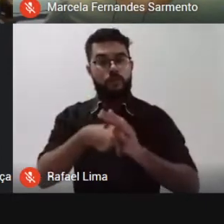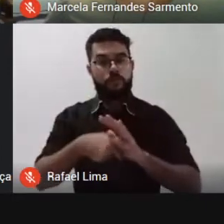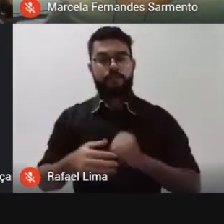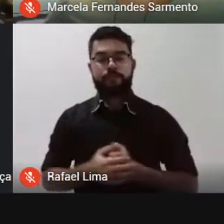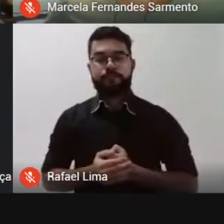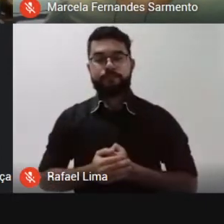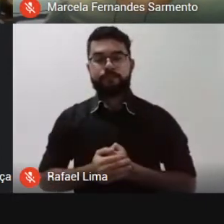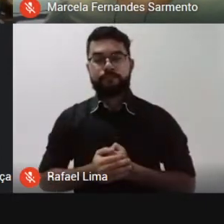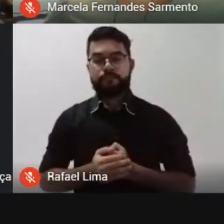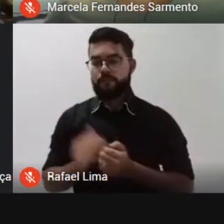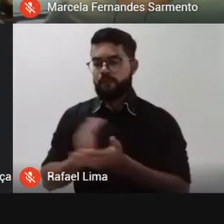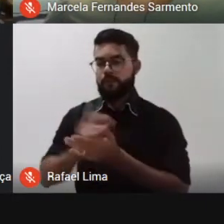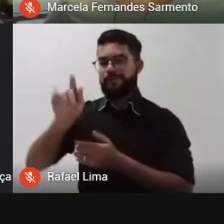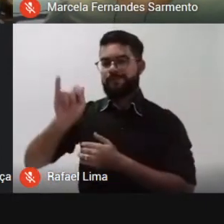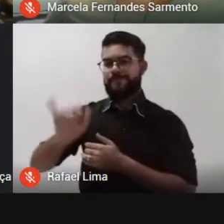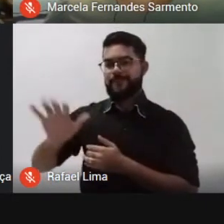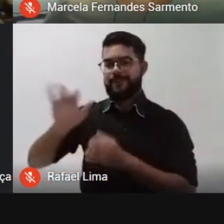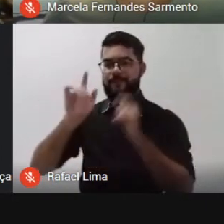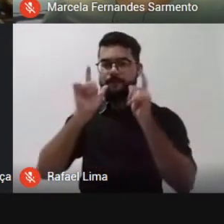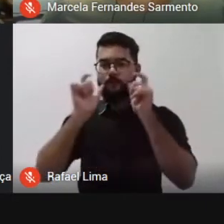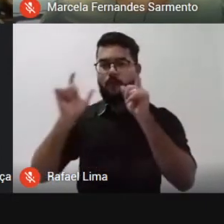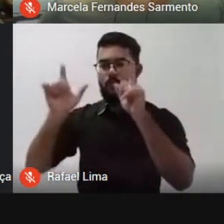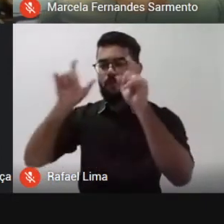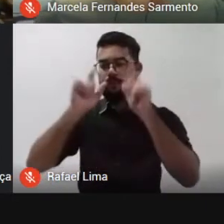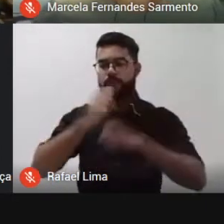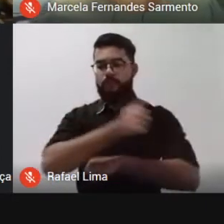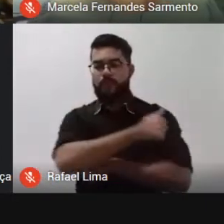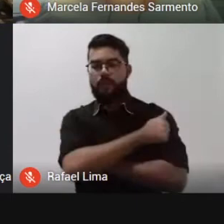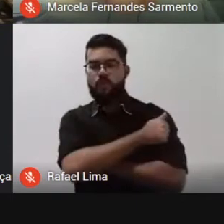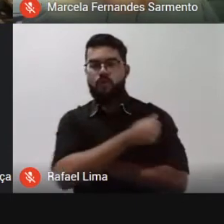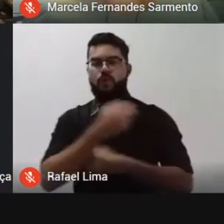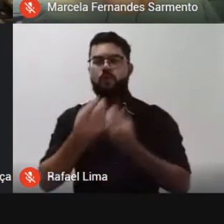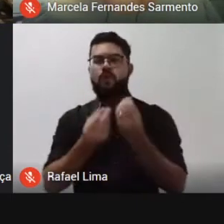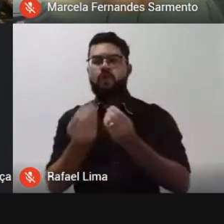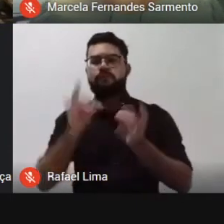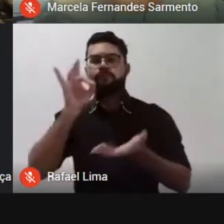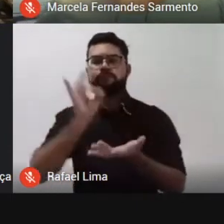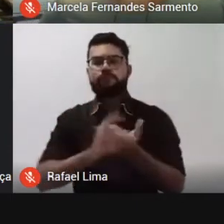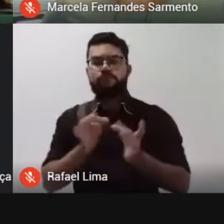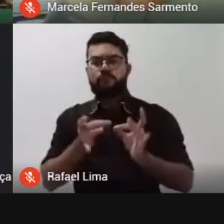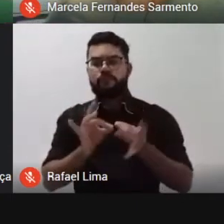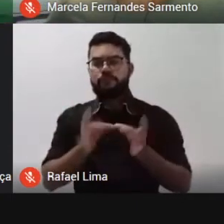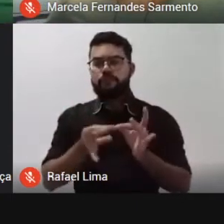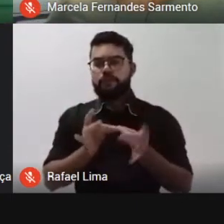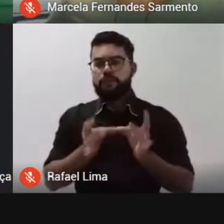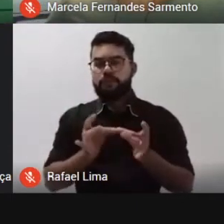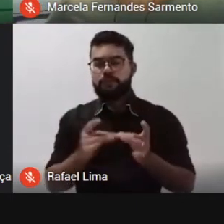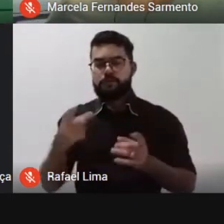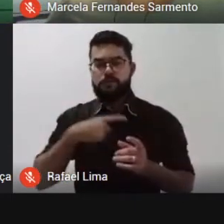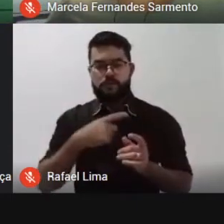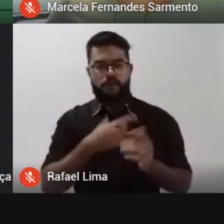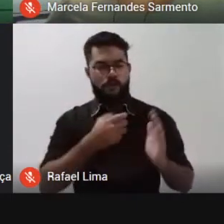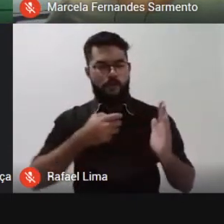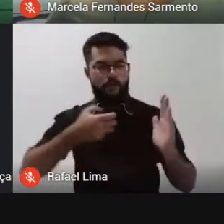A nossa aluna aqui já justamente fazendo essa abordagem do uso da parafusadeira, o uso